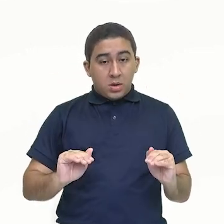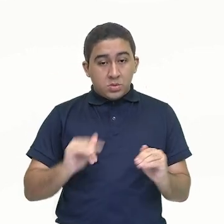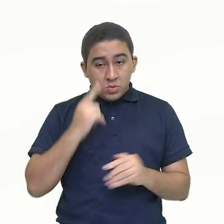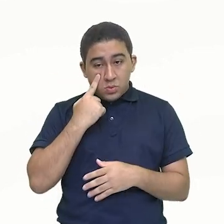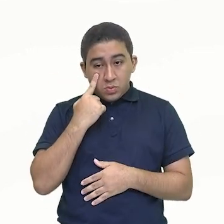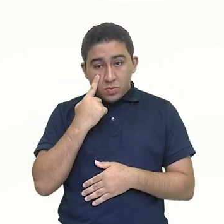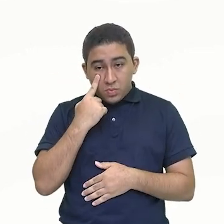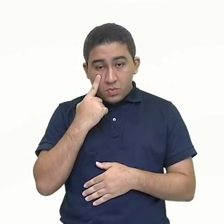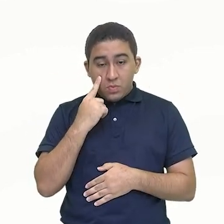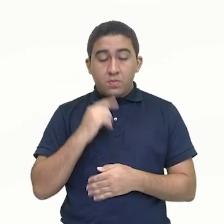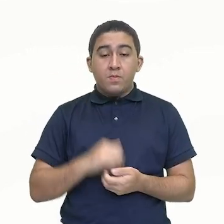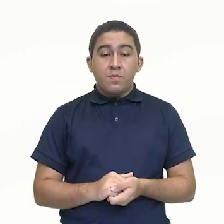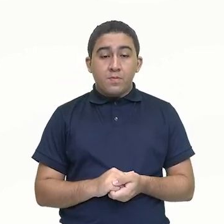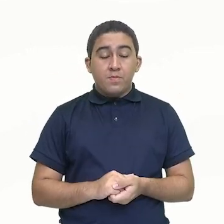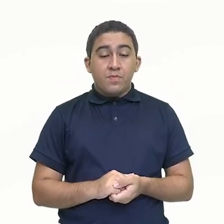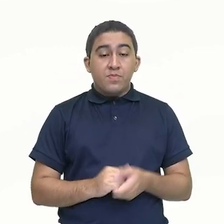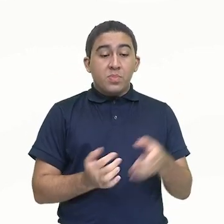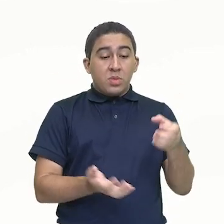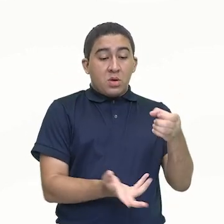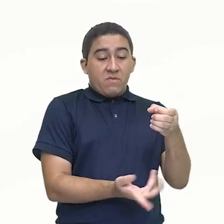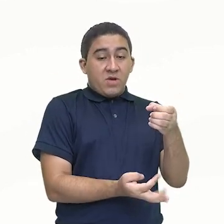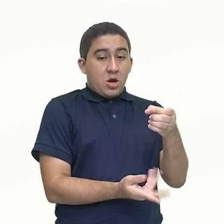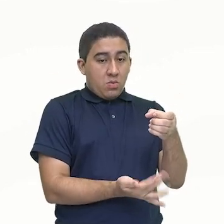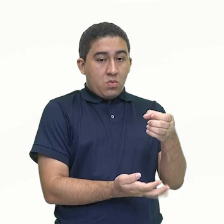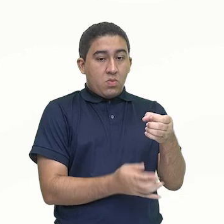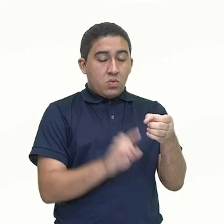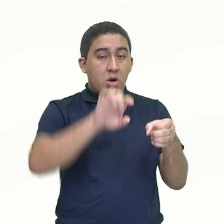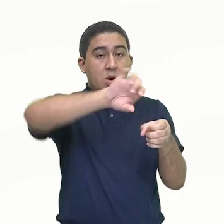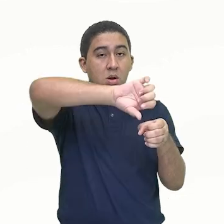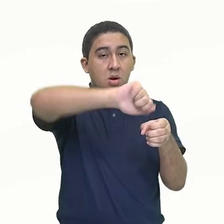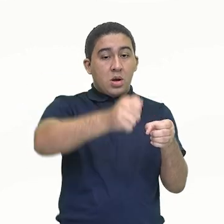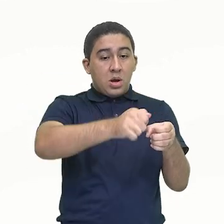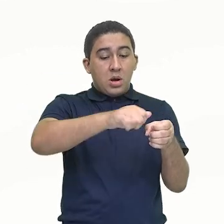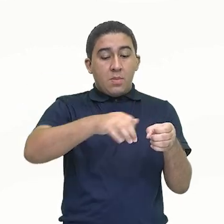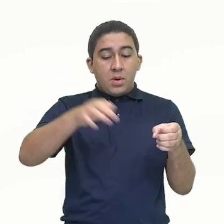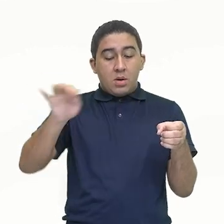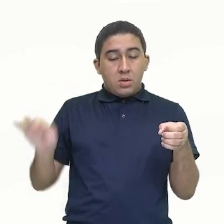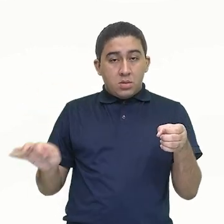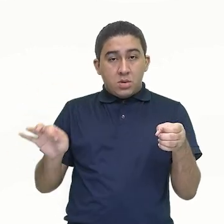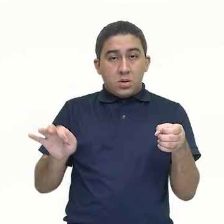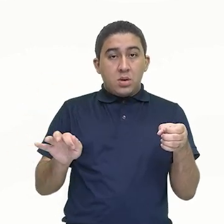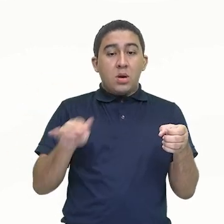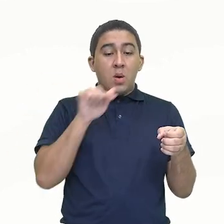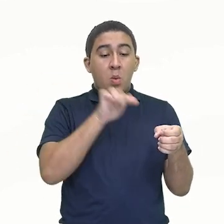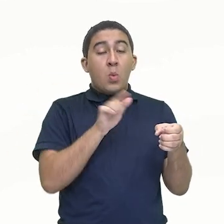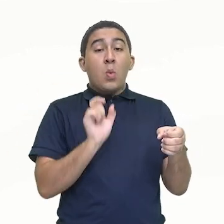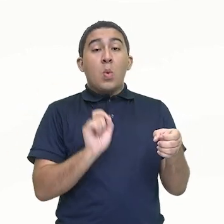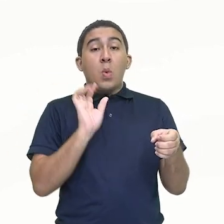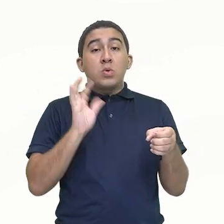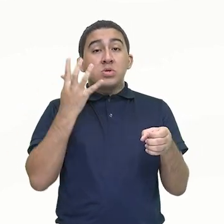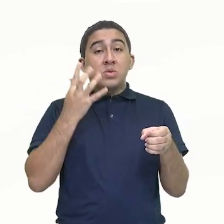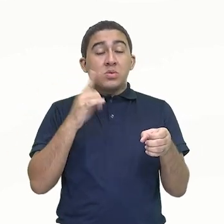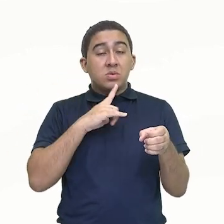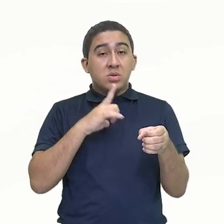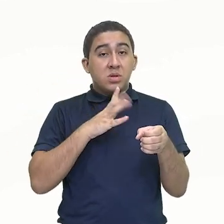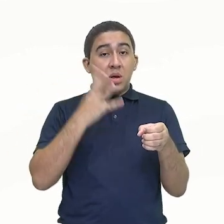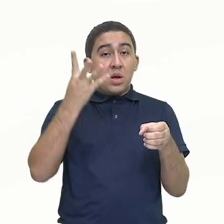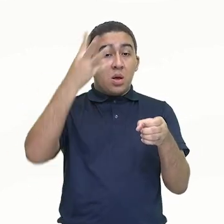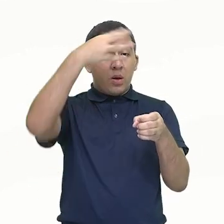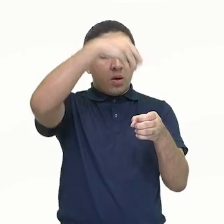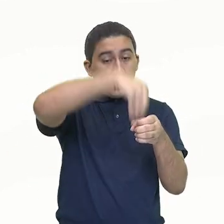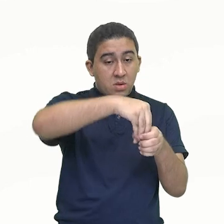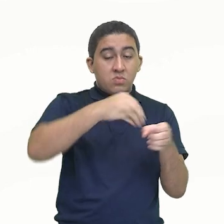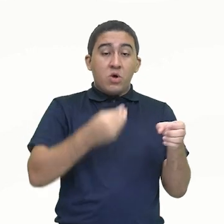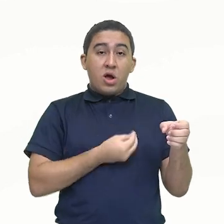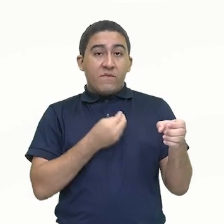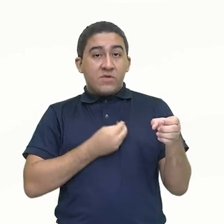aqui, ó, com a quebra do gargalo dessa vidraria, que foi chamada de pescoço de cisne,